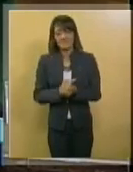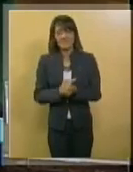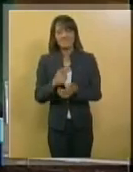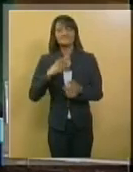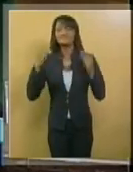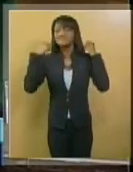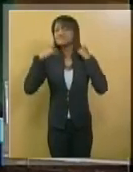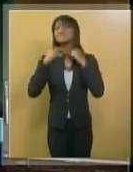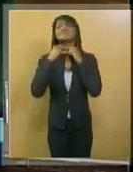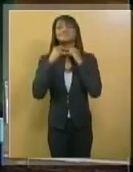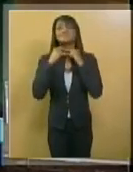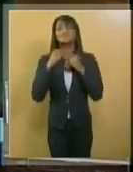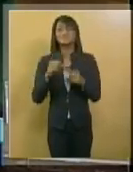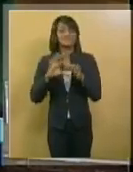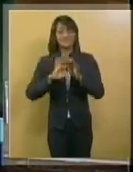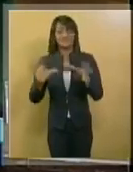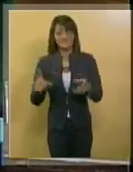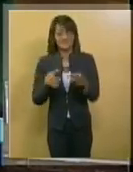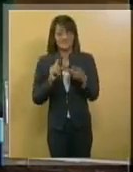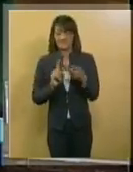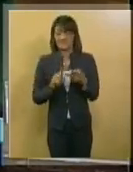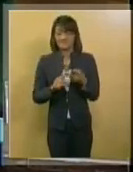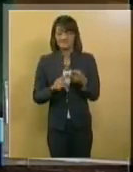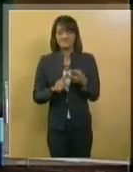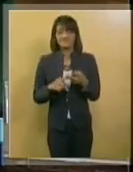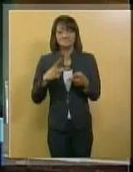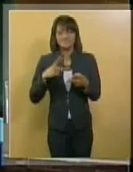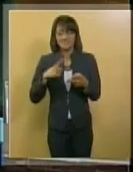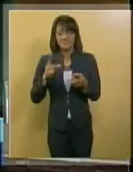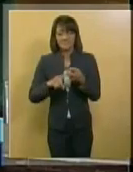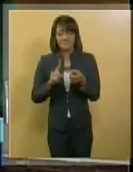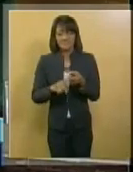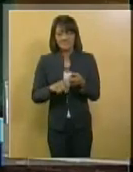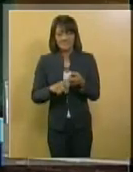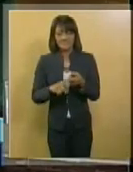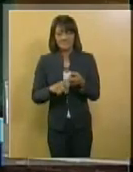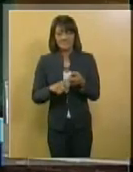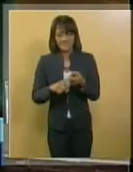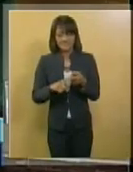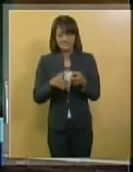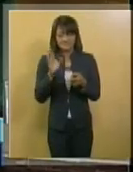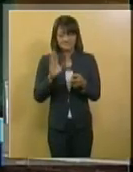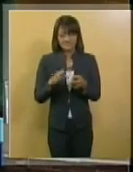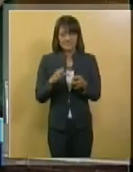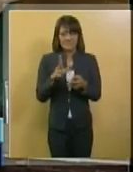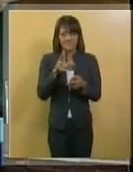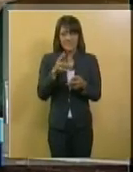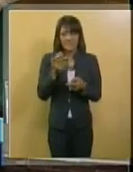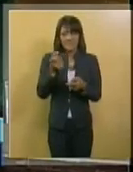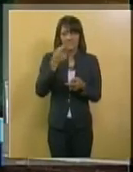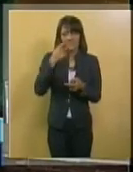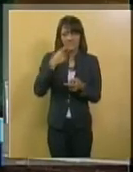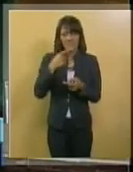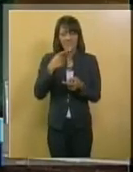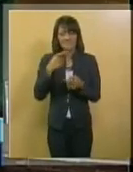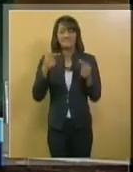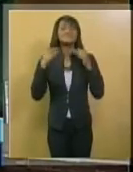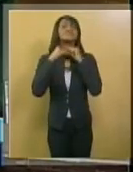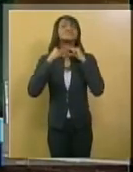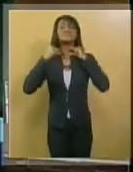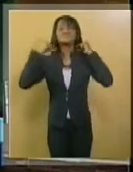Excalibur, têm coleira livre, têm uma pipeta, é deltametrina, tanto a substância da coleira livre